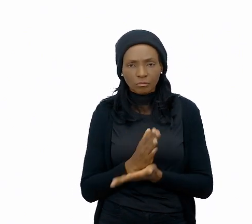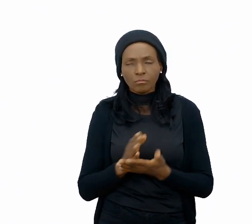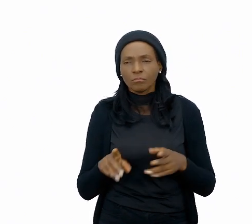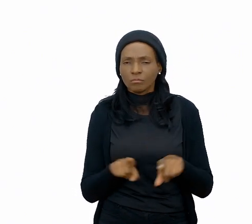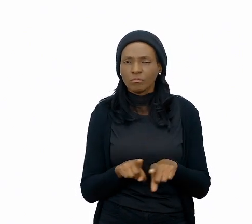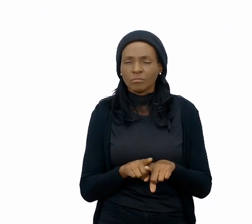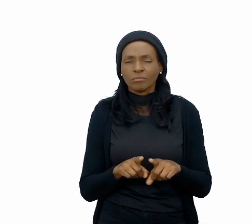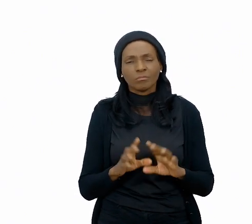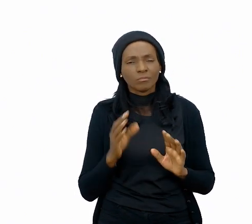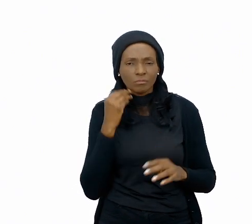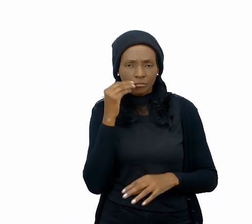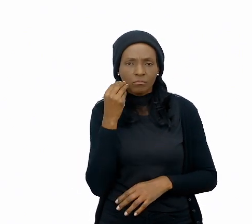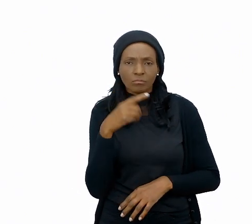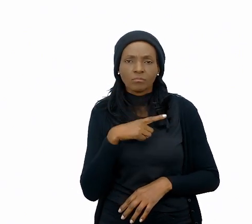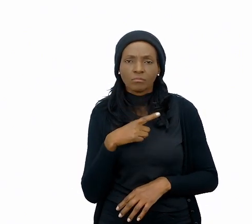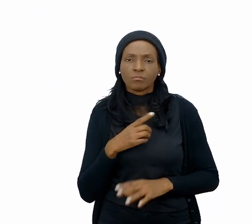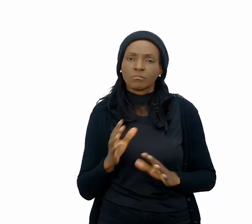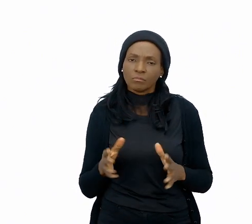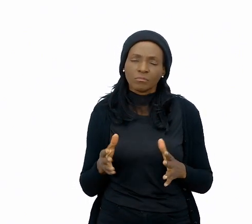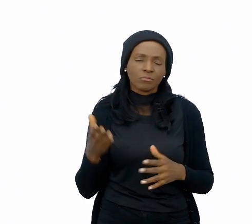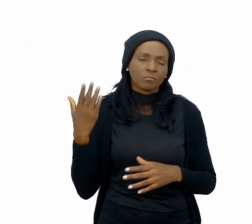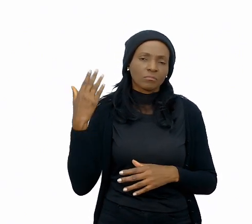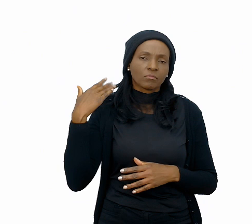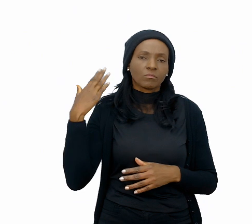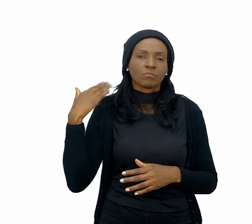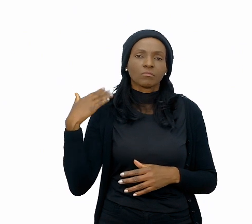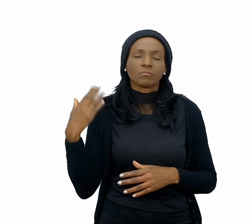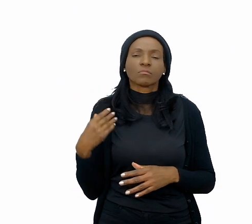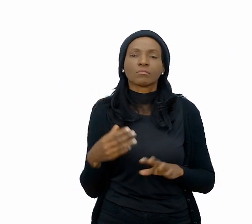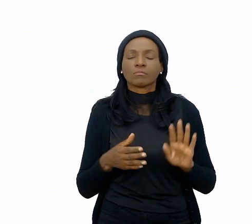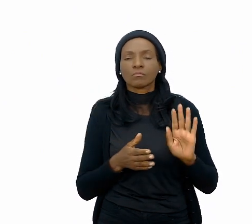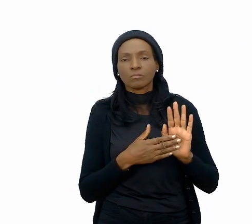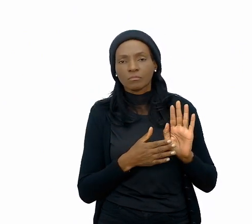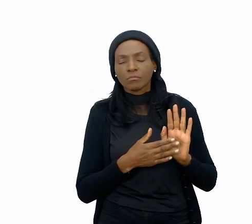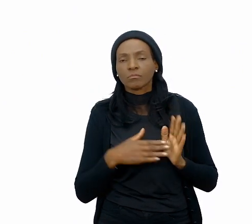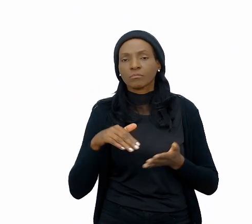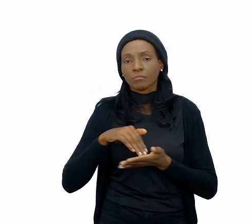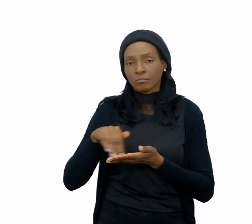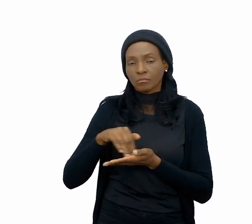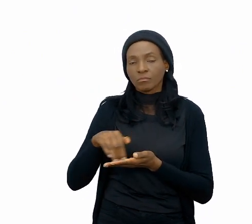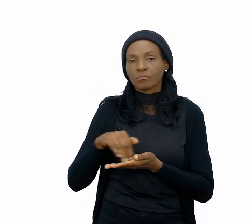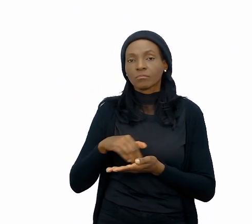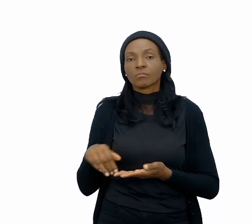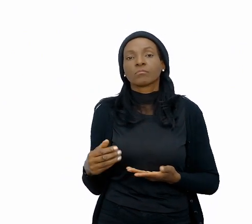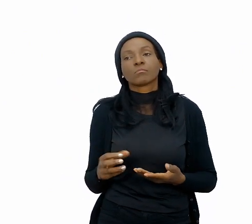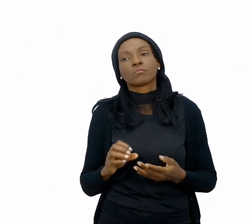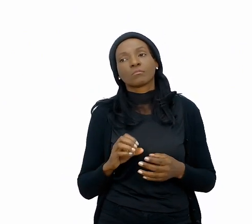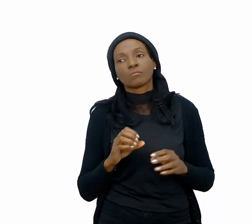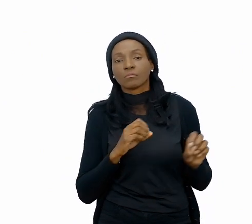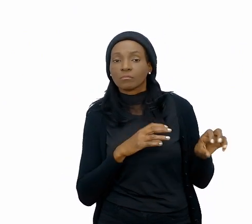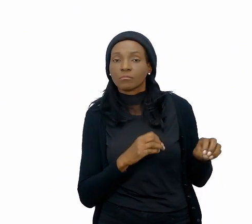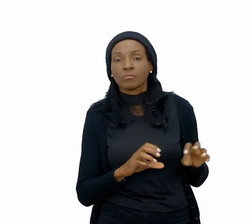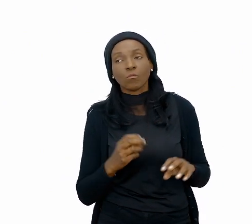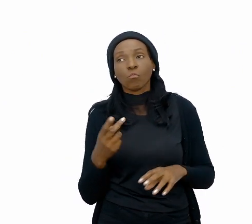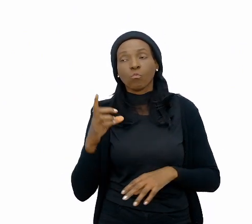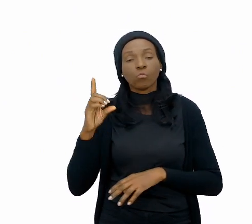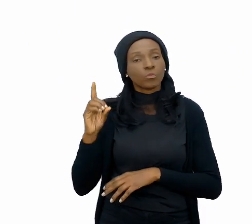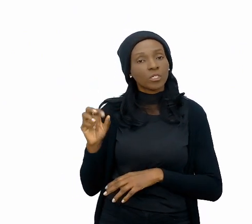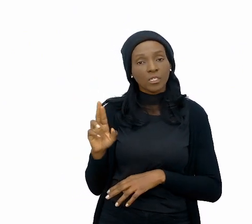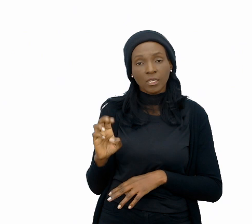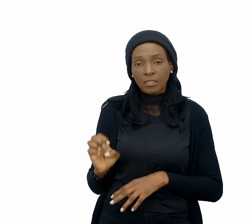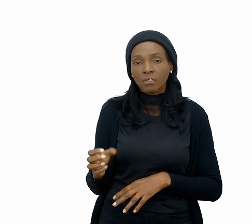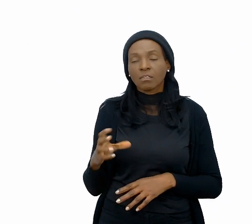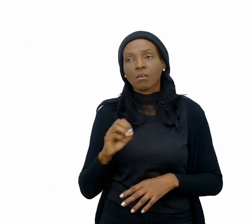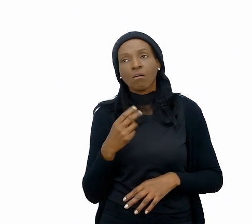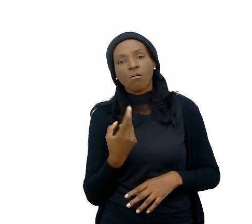já vivenciaram outros momentos propostos pela secretaria ou pelas diretorias de ensino